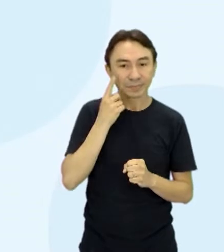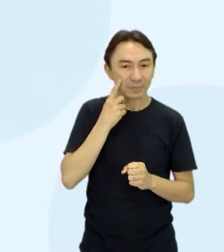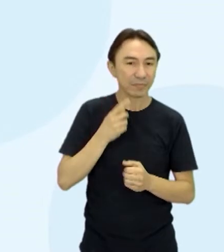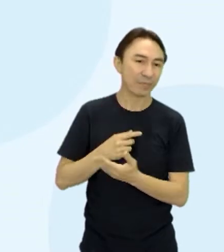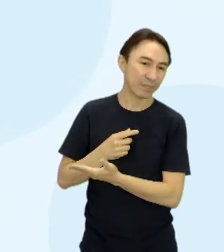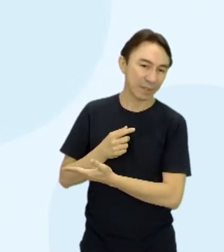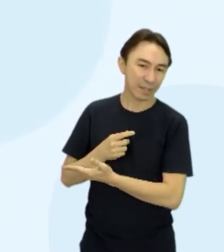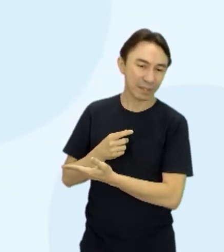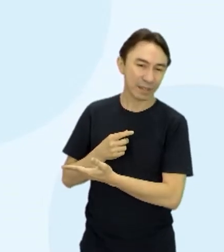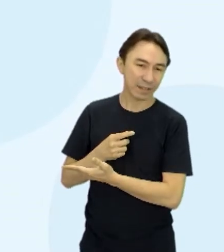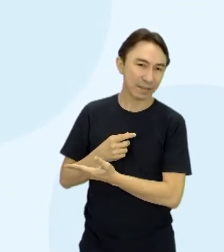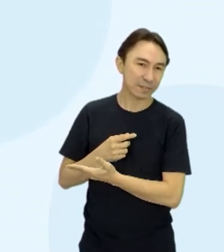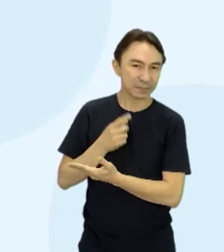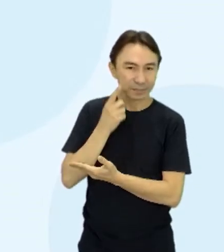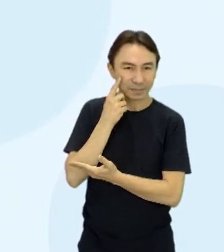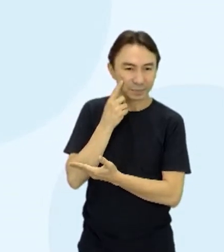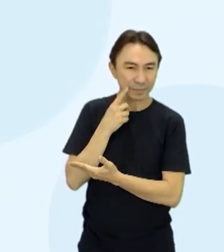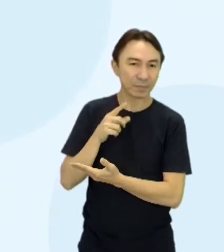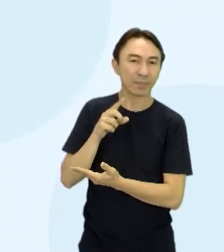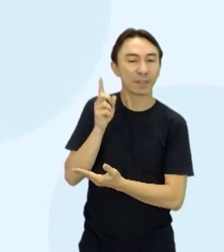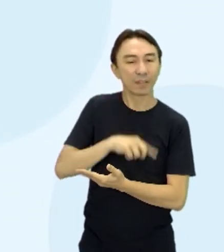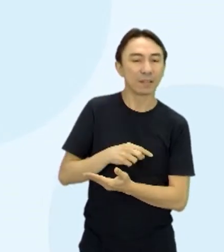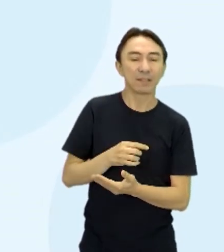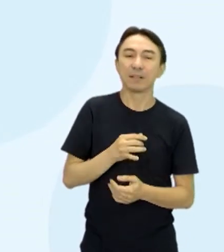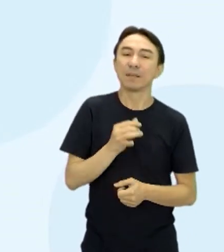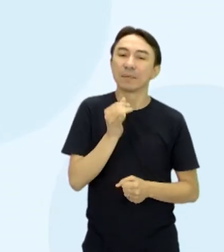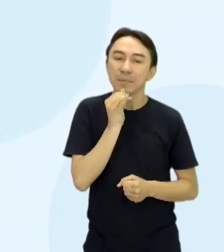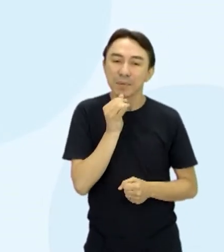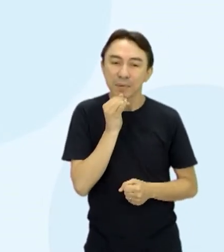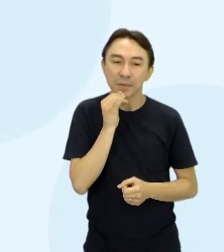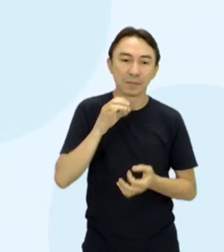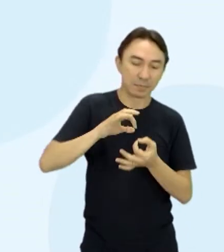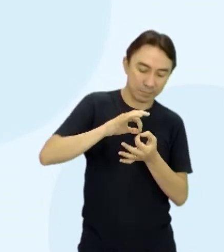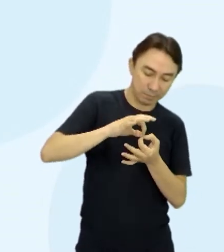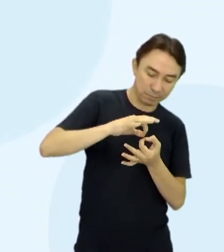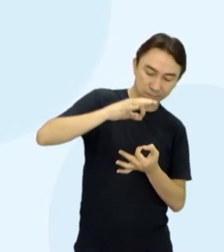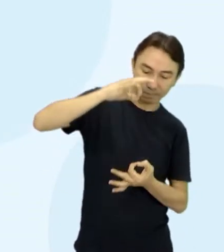chama de excentricidade, né? Isso daí. Se a gente pegar polo a polo, são